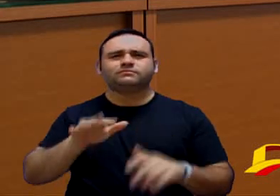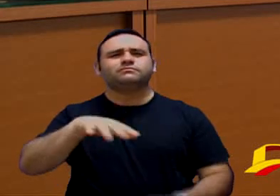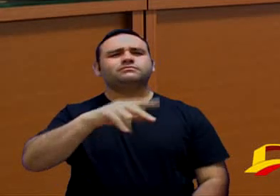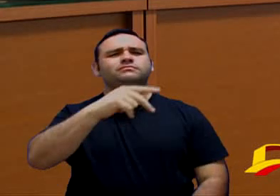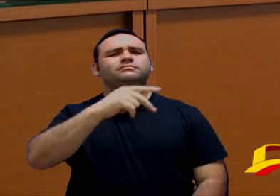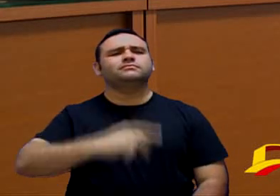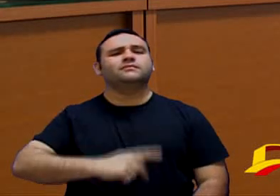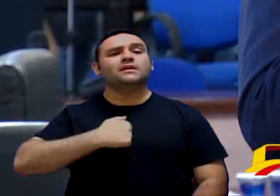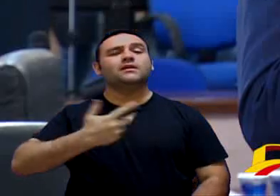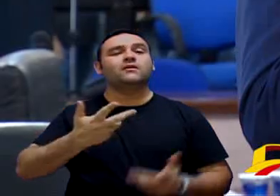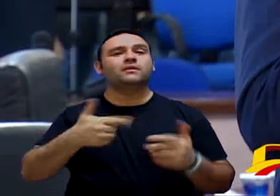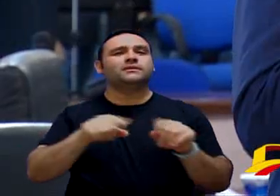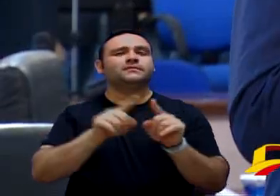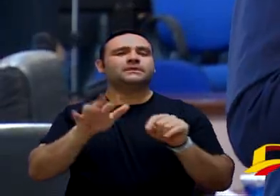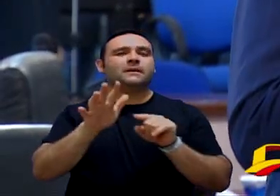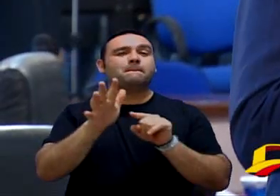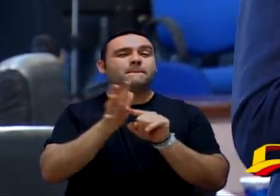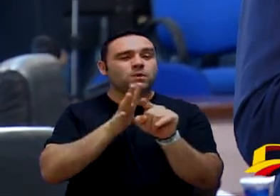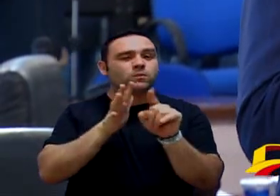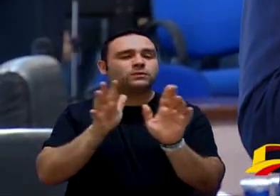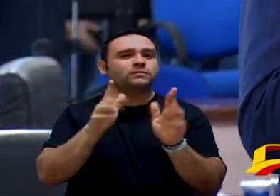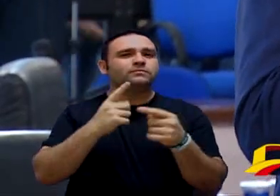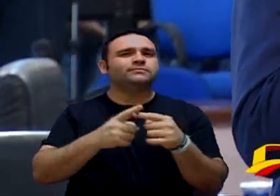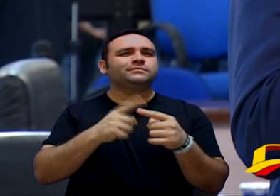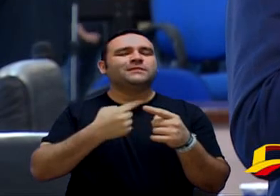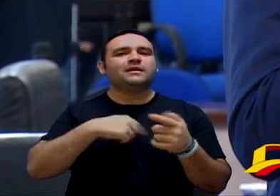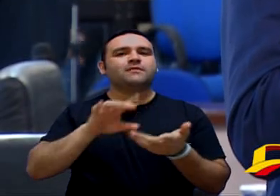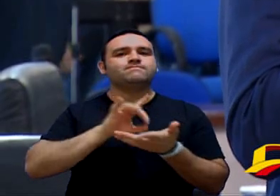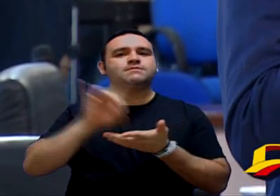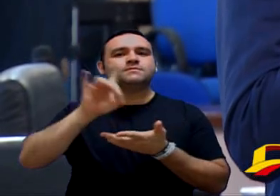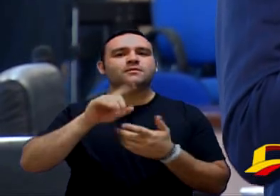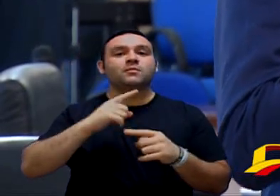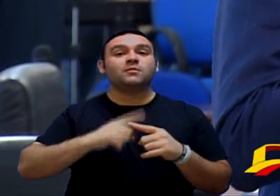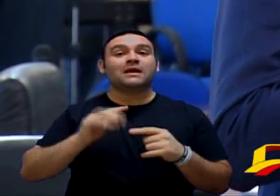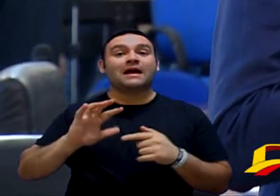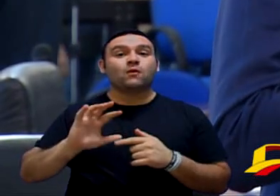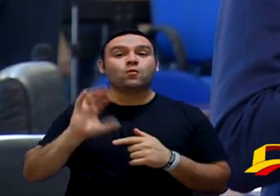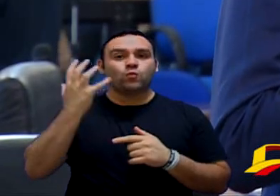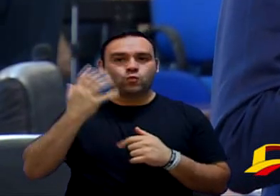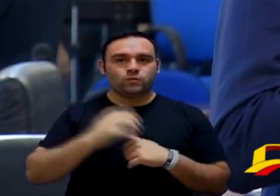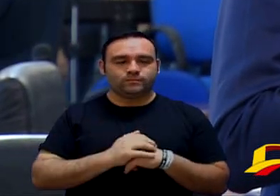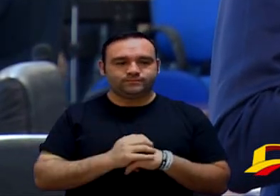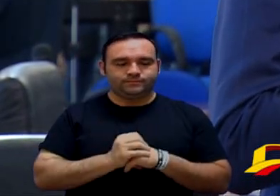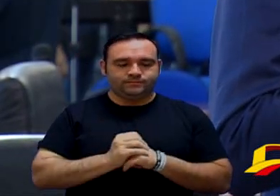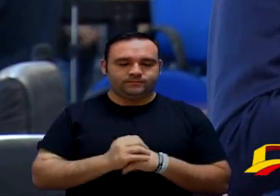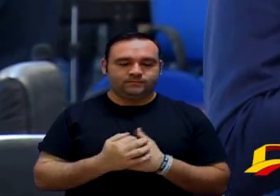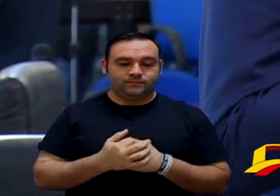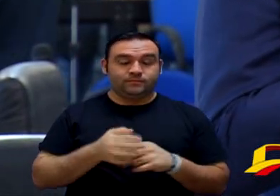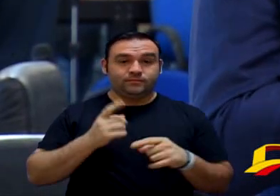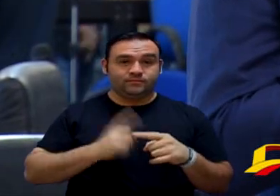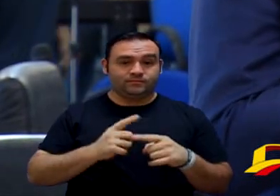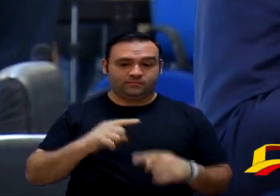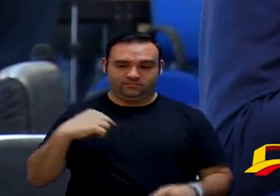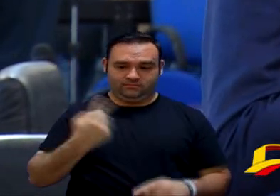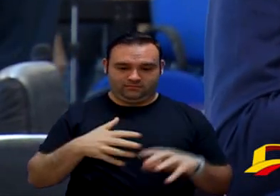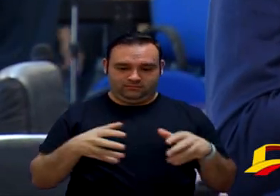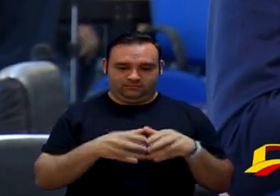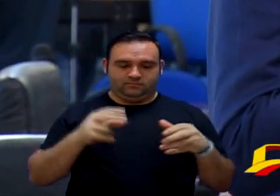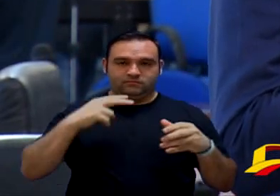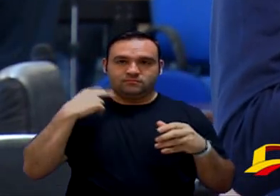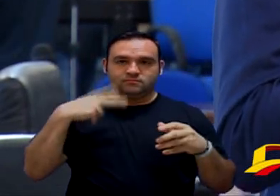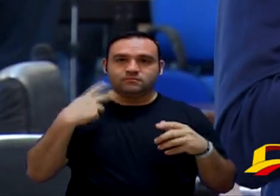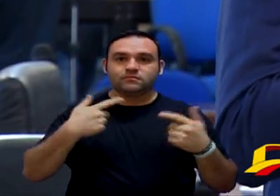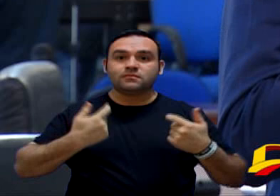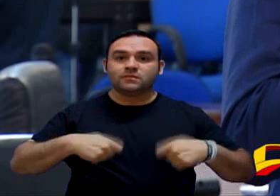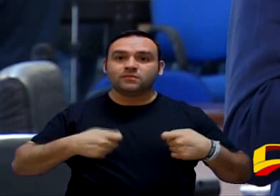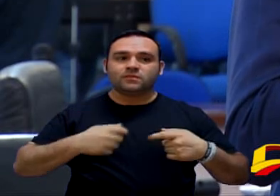eu gostaria de fazer uma questão de ordem para dar uma nota de uma ocorrido porque nós como vereadores nós temos que